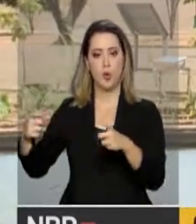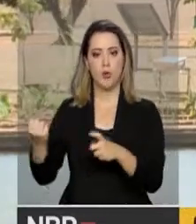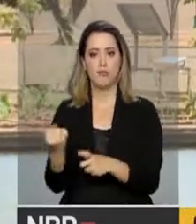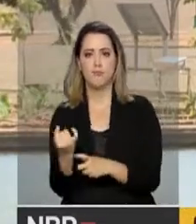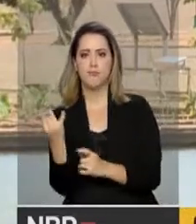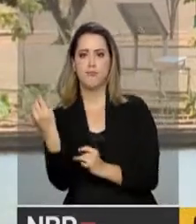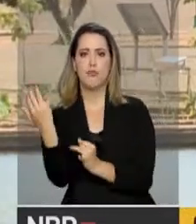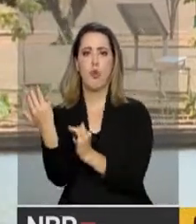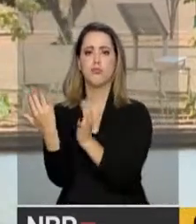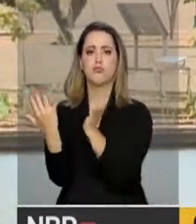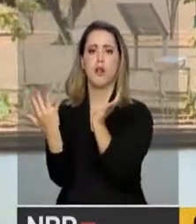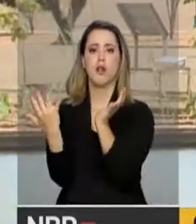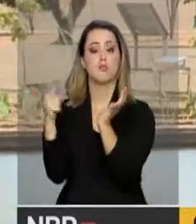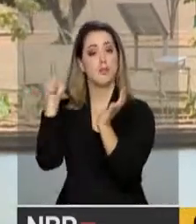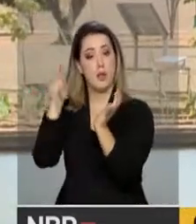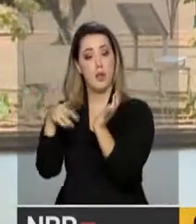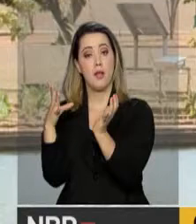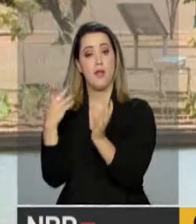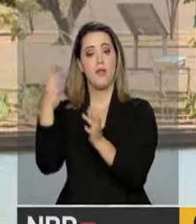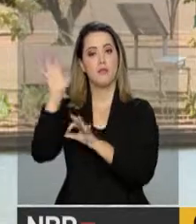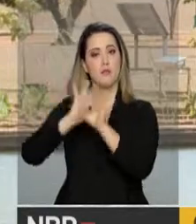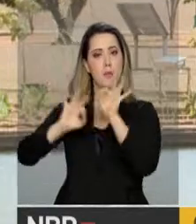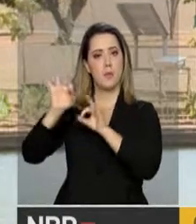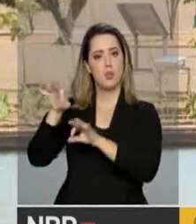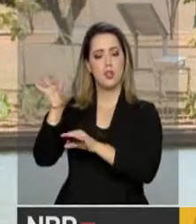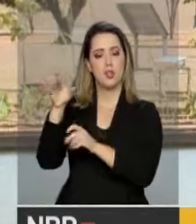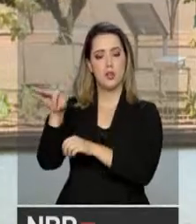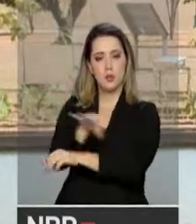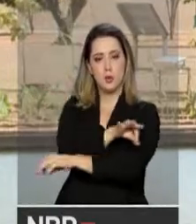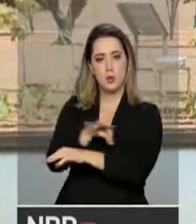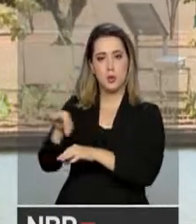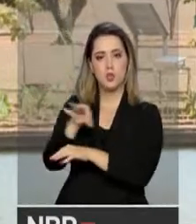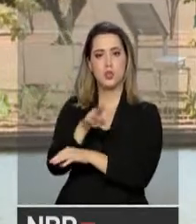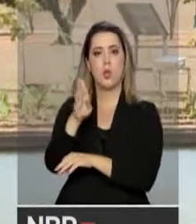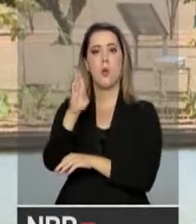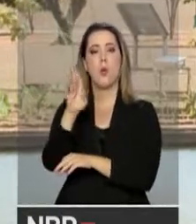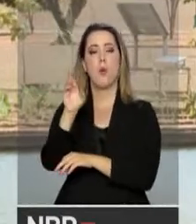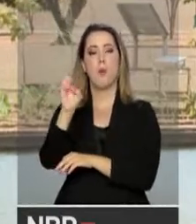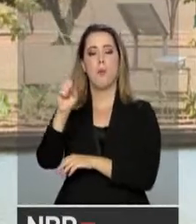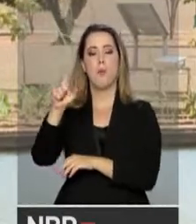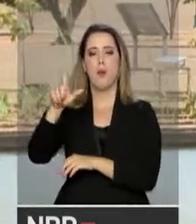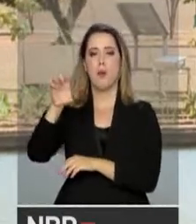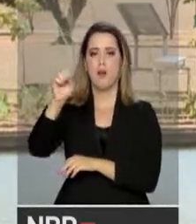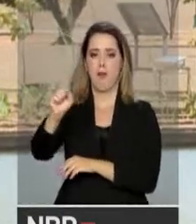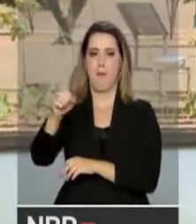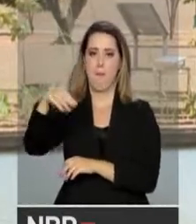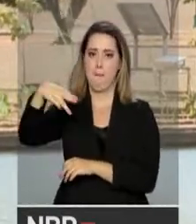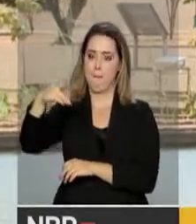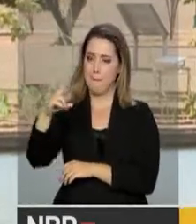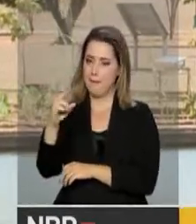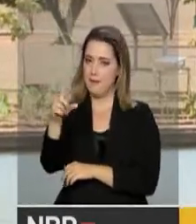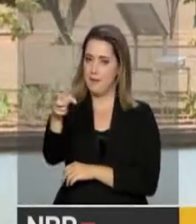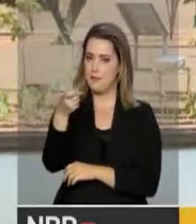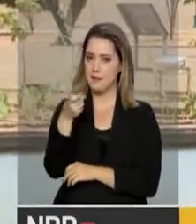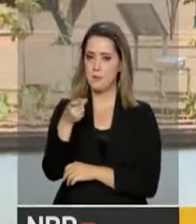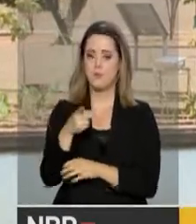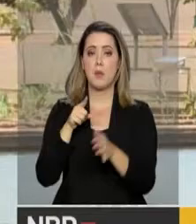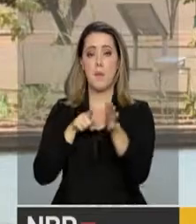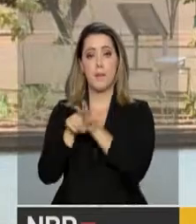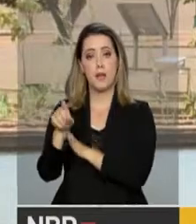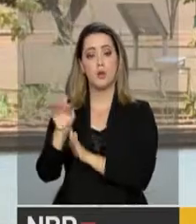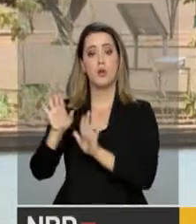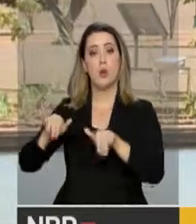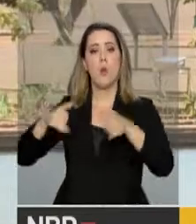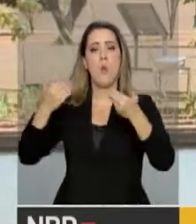lindo cartão postal projetado por Burle Marx para esse programa especial sobre a defesa. E eu vou começar perguntando, Brigadeiro, qual a